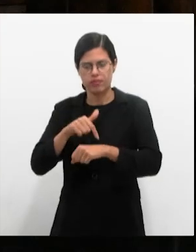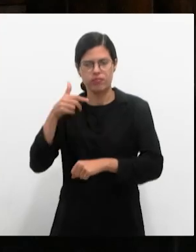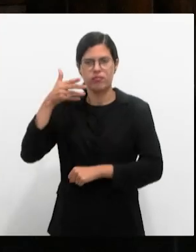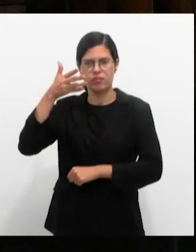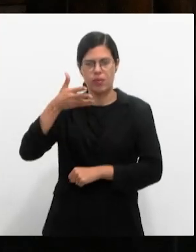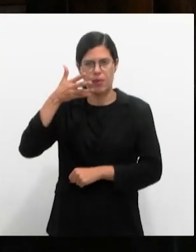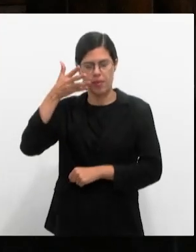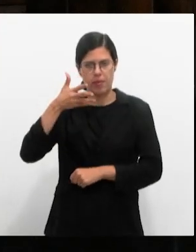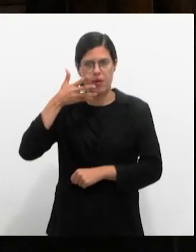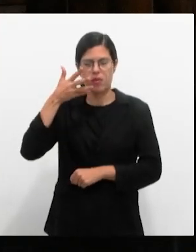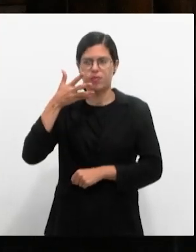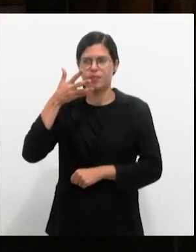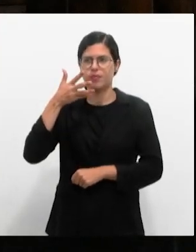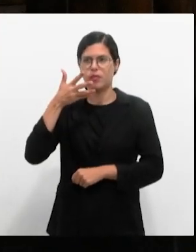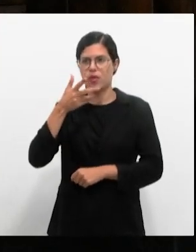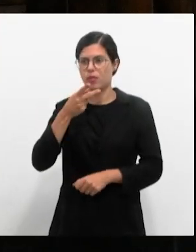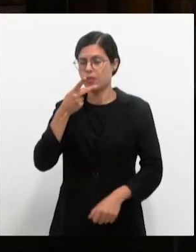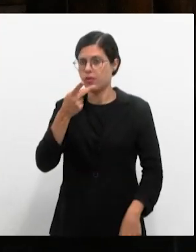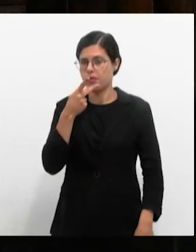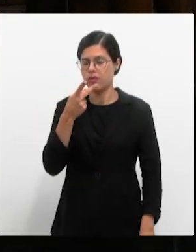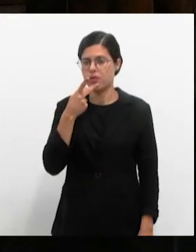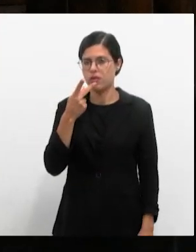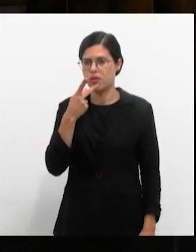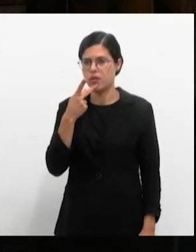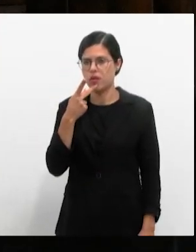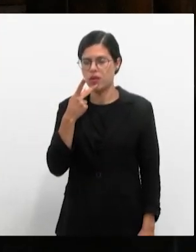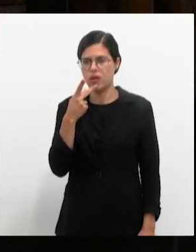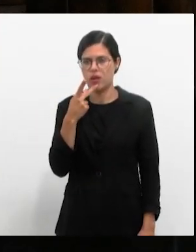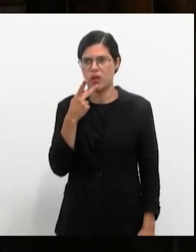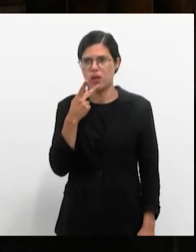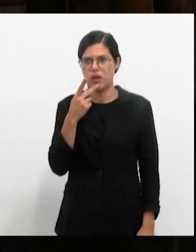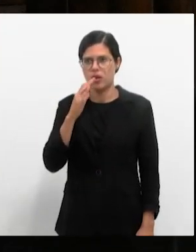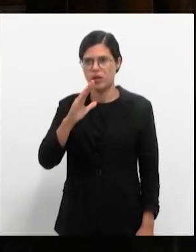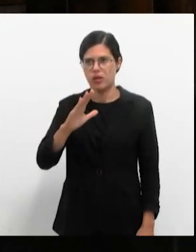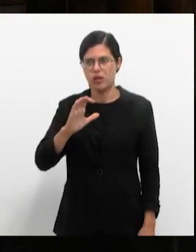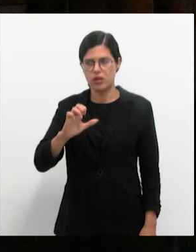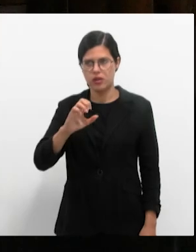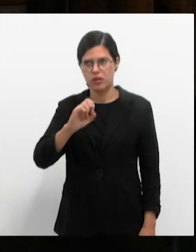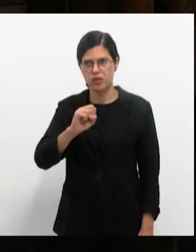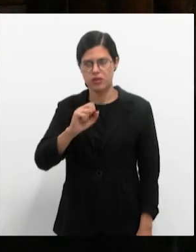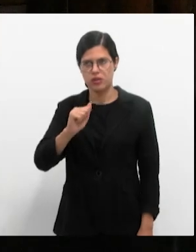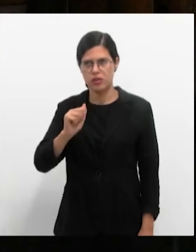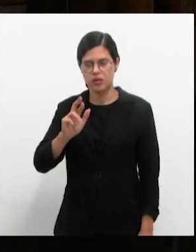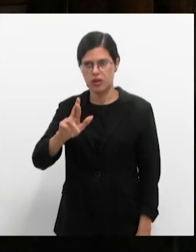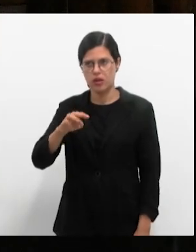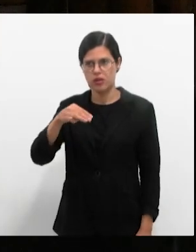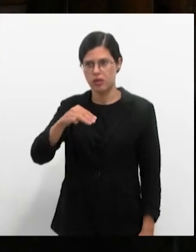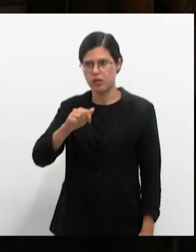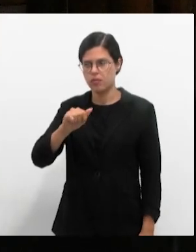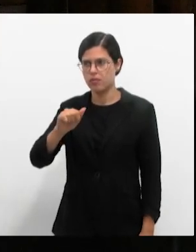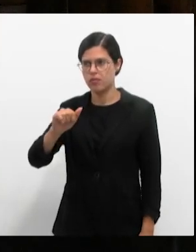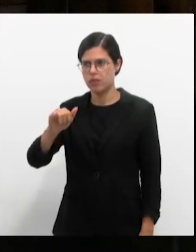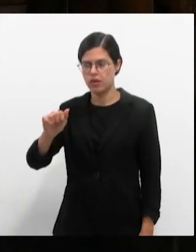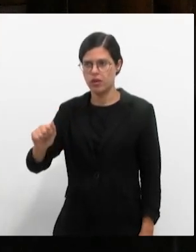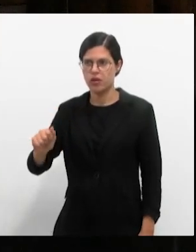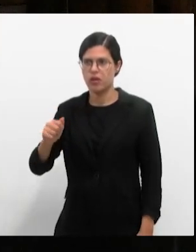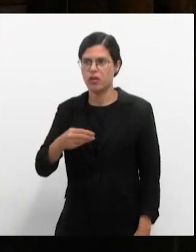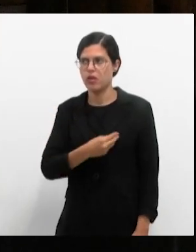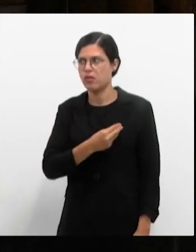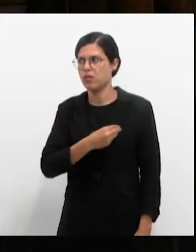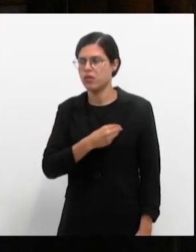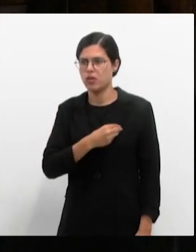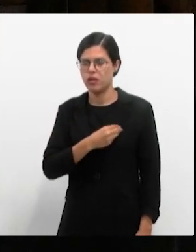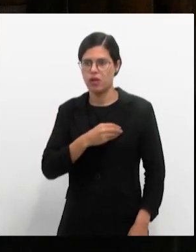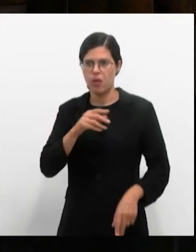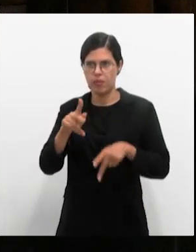inicial, para dizer que César Maia, na sua vida pública, merece de todos